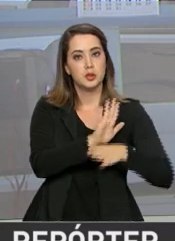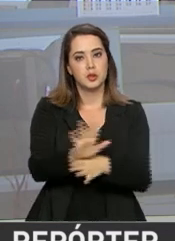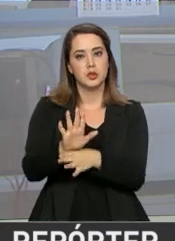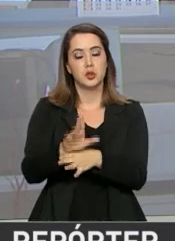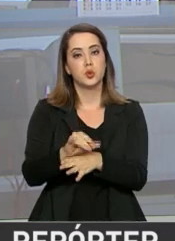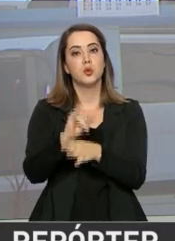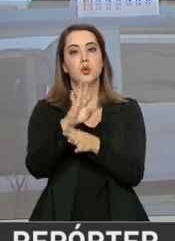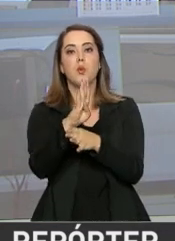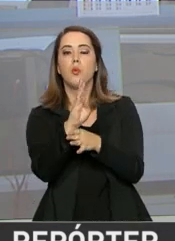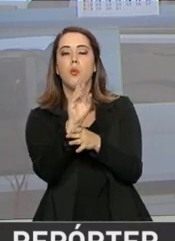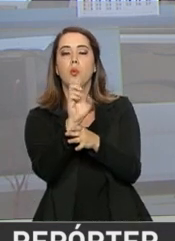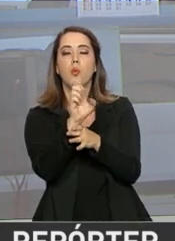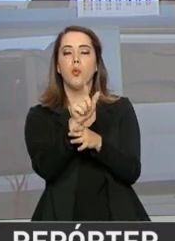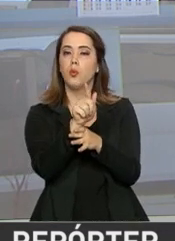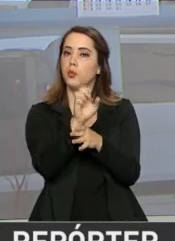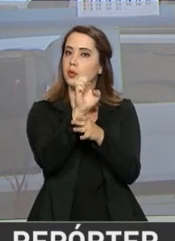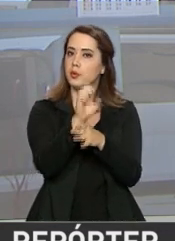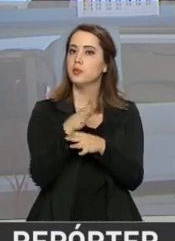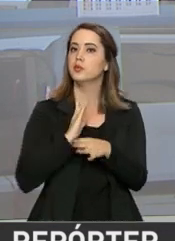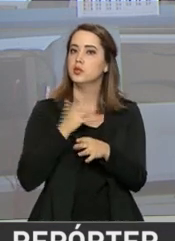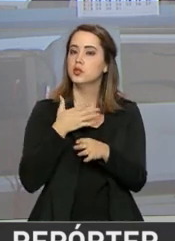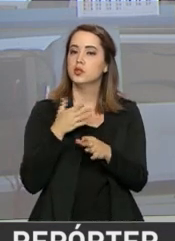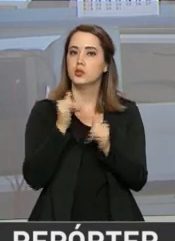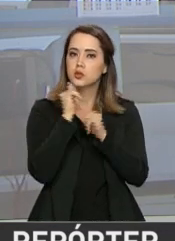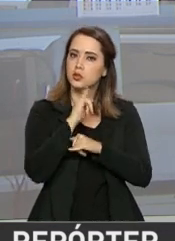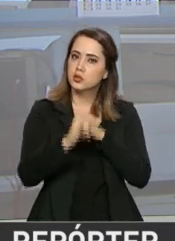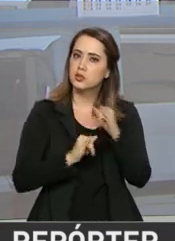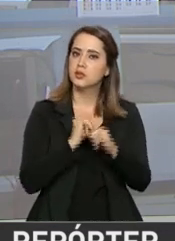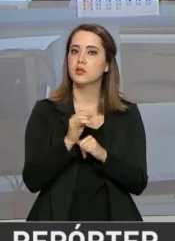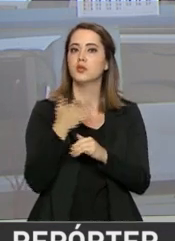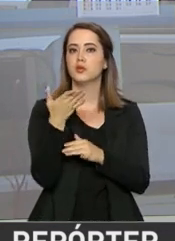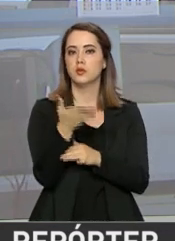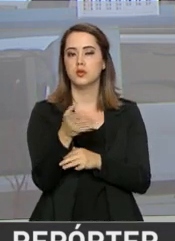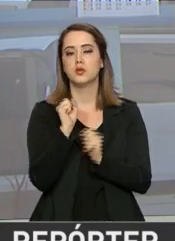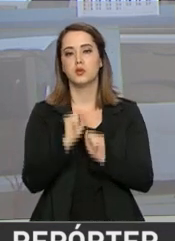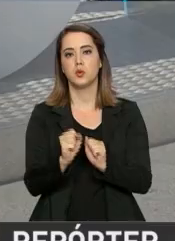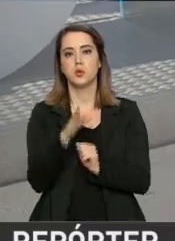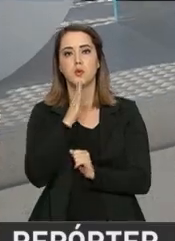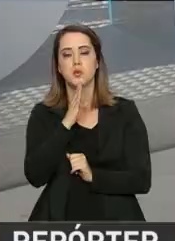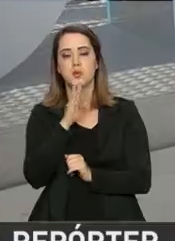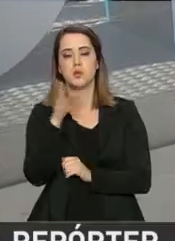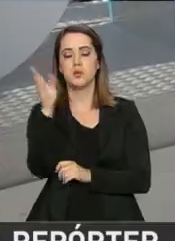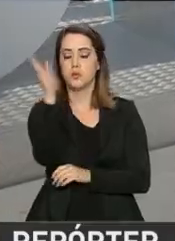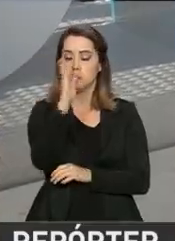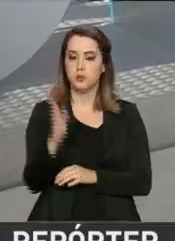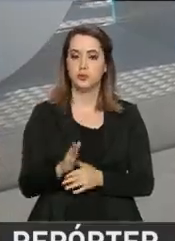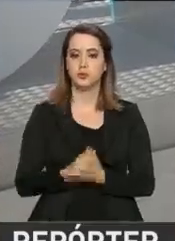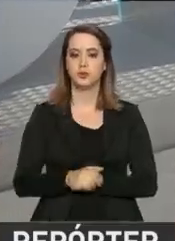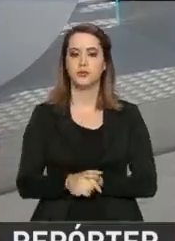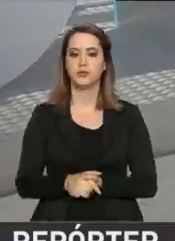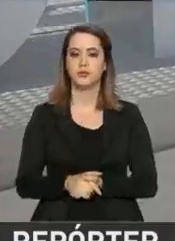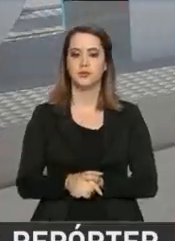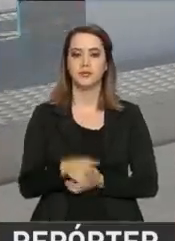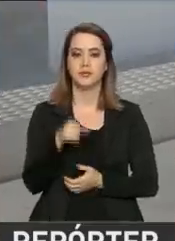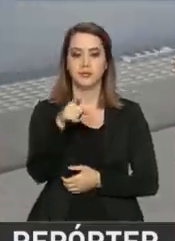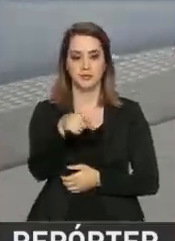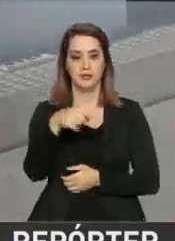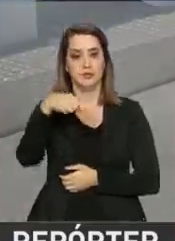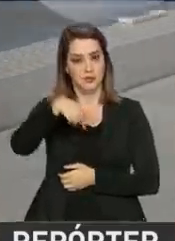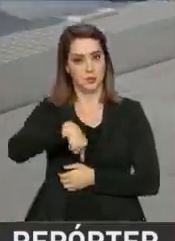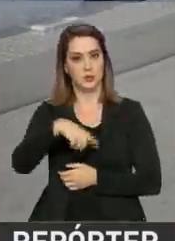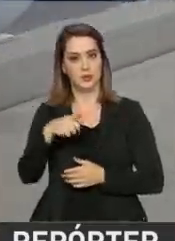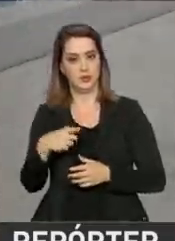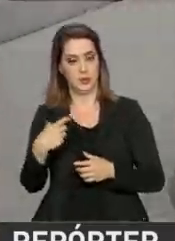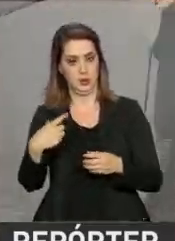IBGE lançou um passaporte para quem quer conhecer melhor o Brasil a equipe da NBR está na praça Mauá no Rio de